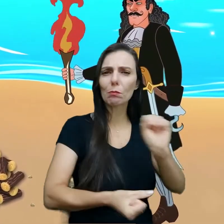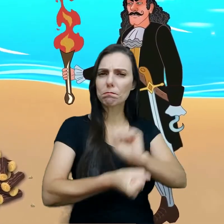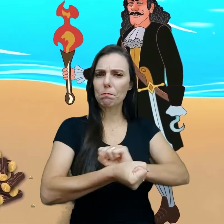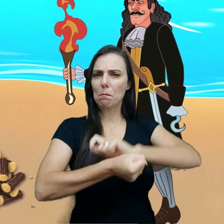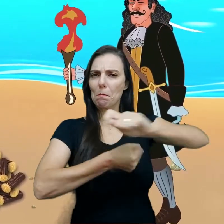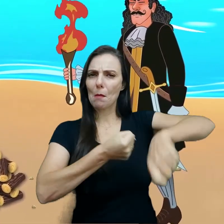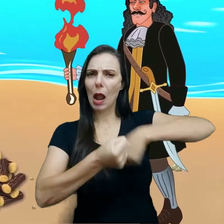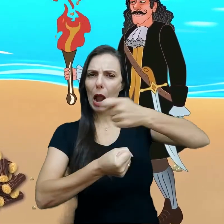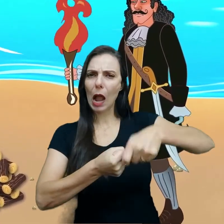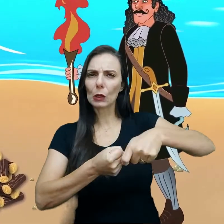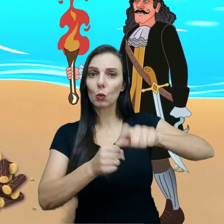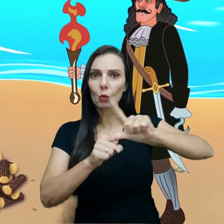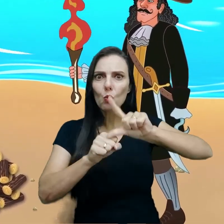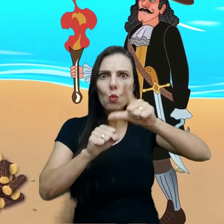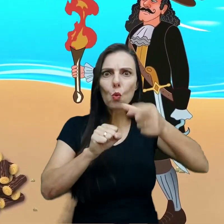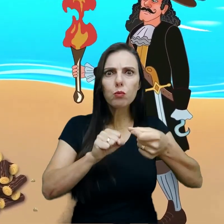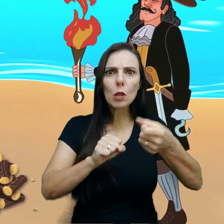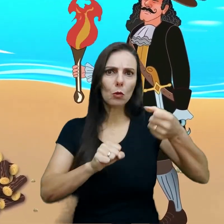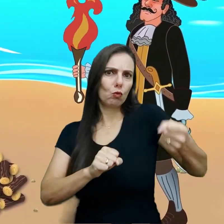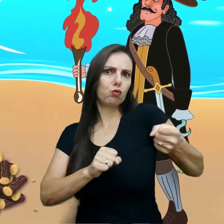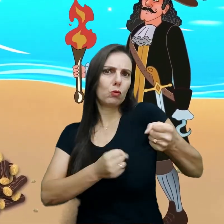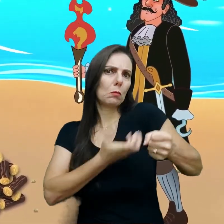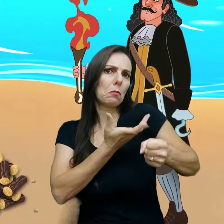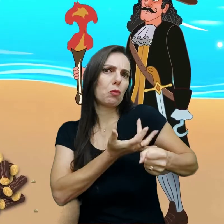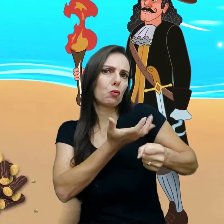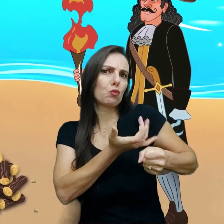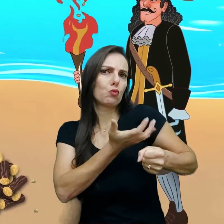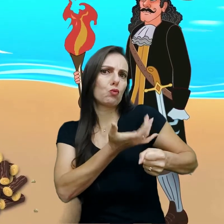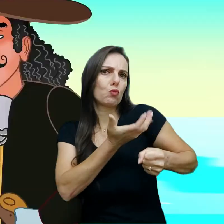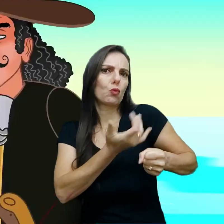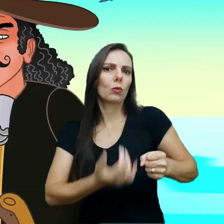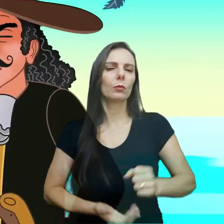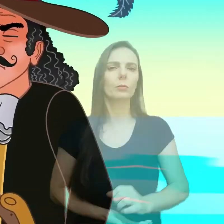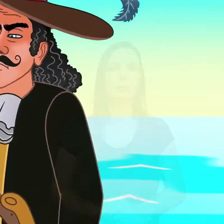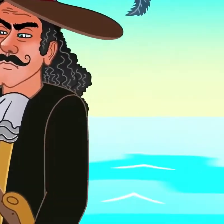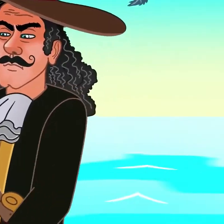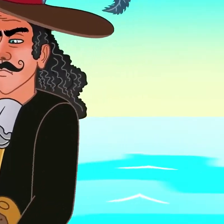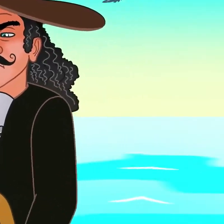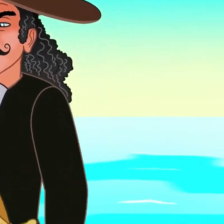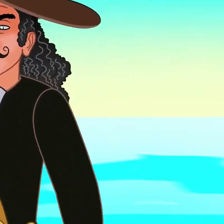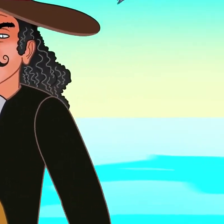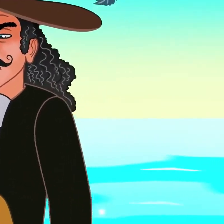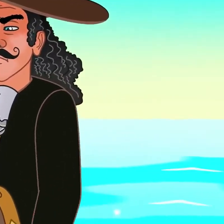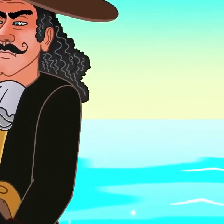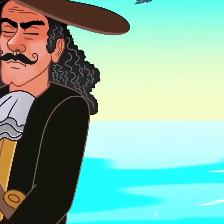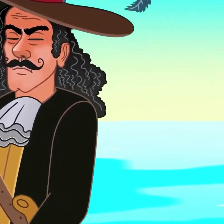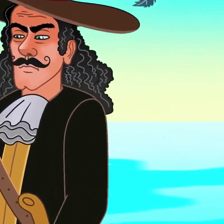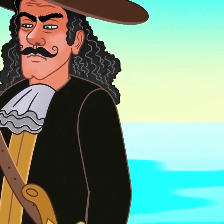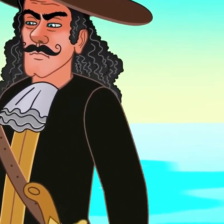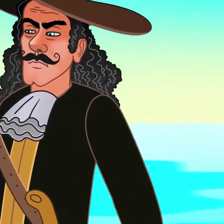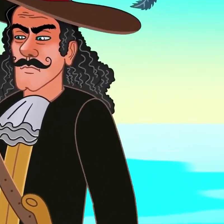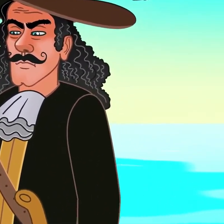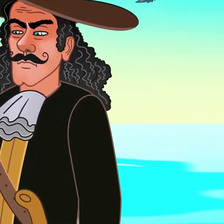perdidos estavam todos amarrados enquanto o Capitão Hook segurava as tochas.